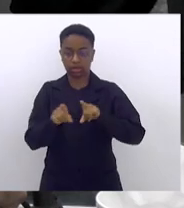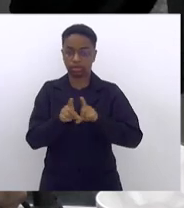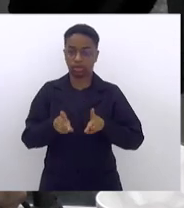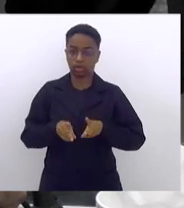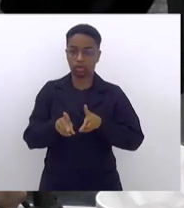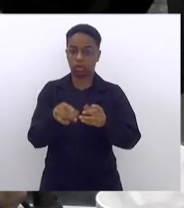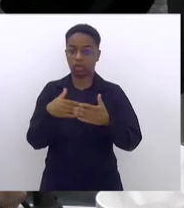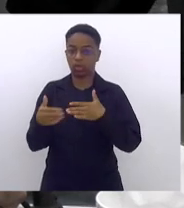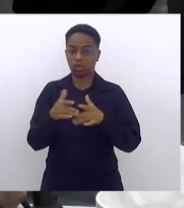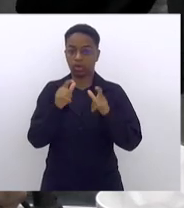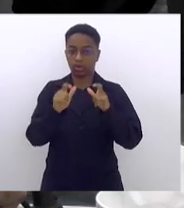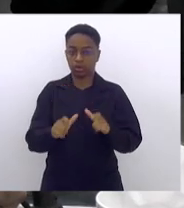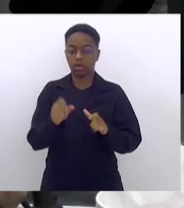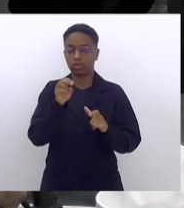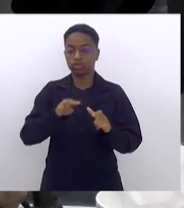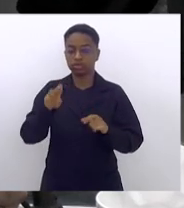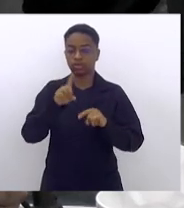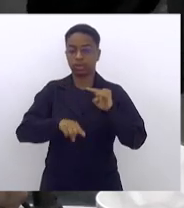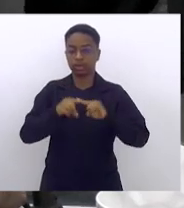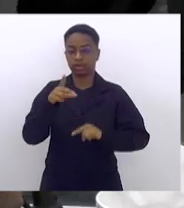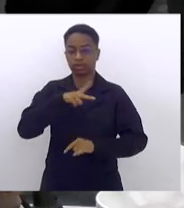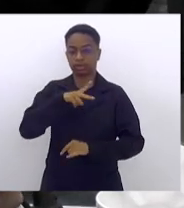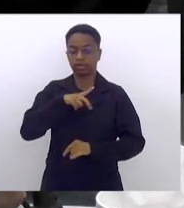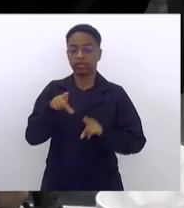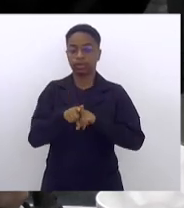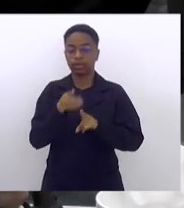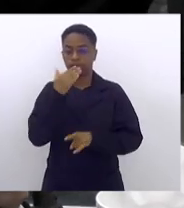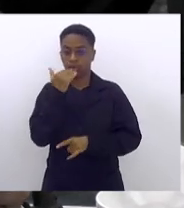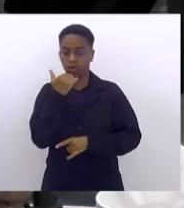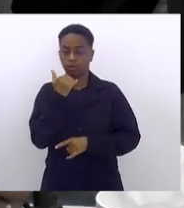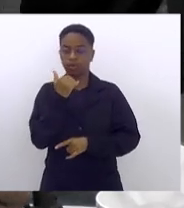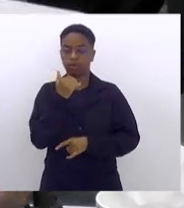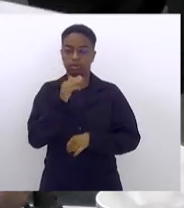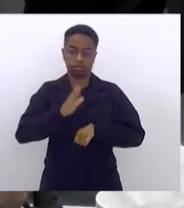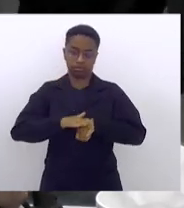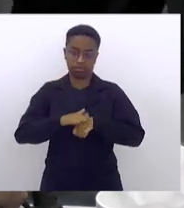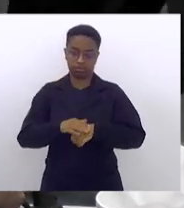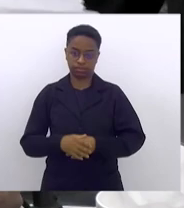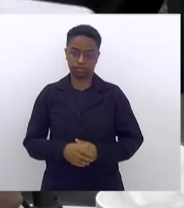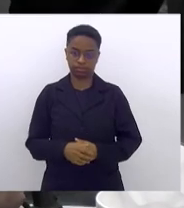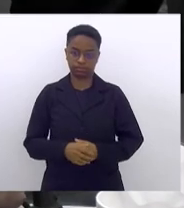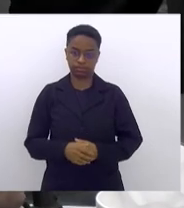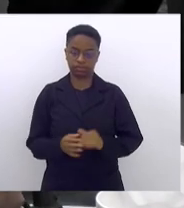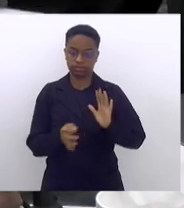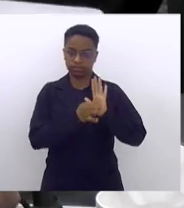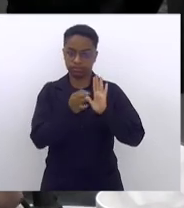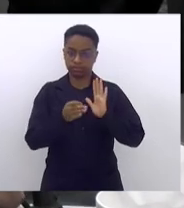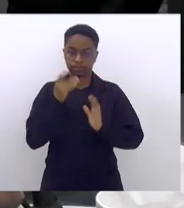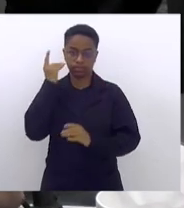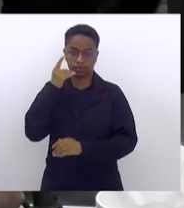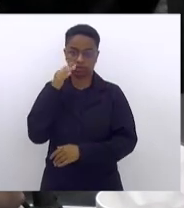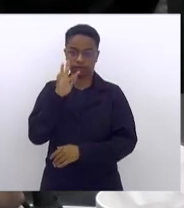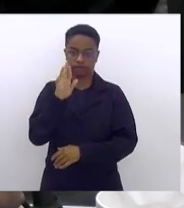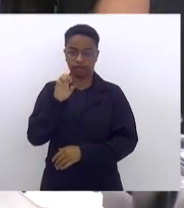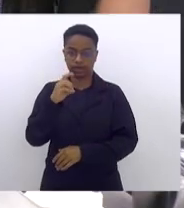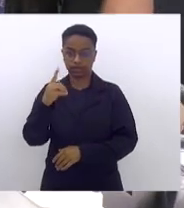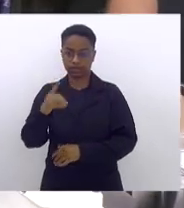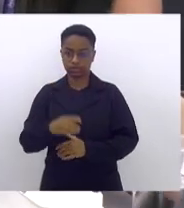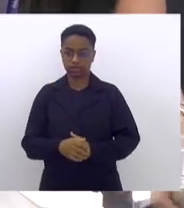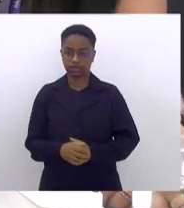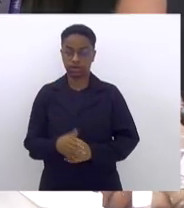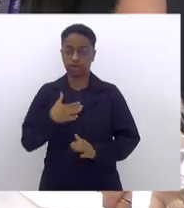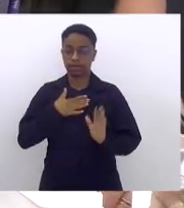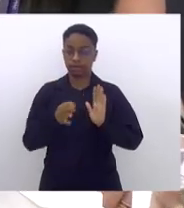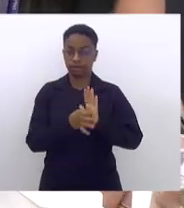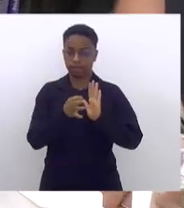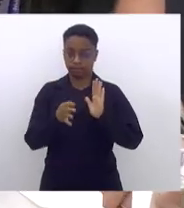portando utensílios de uso pessoal e alimentos para consumo próprio. Para parecer, deputado Fred Pacheco. Meu